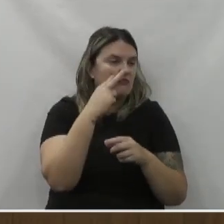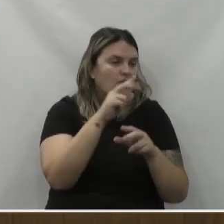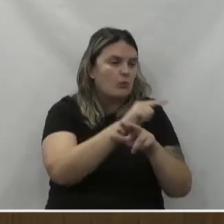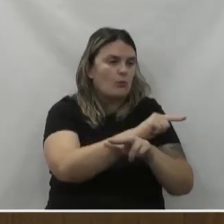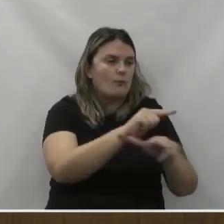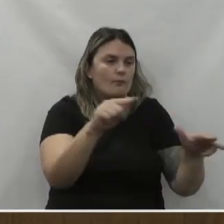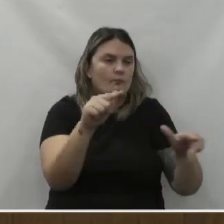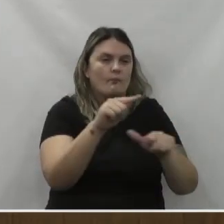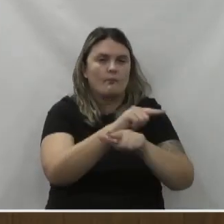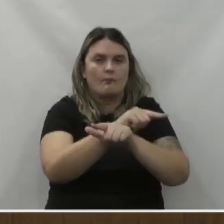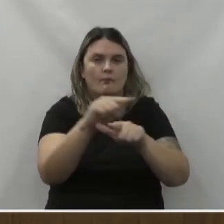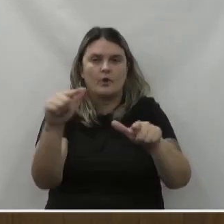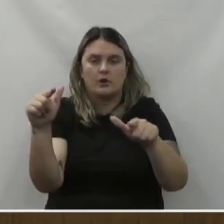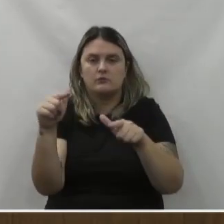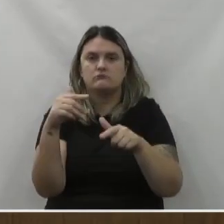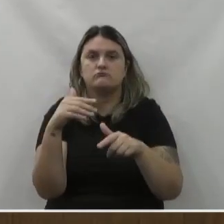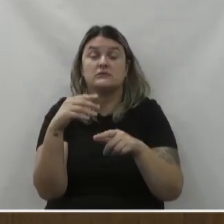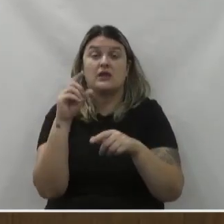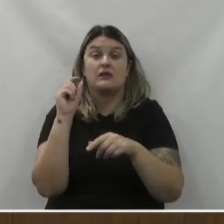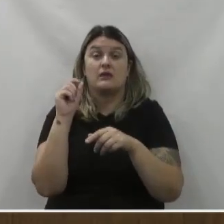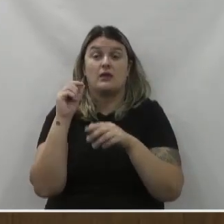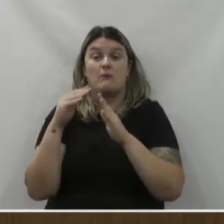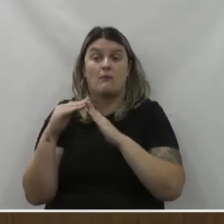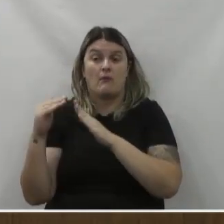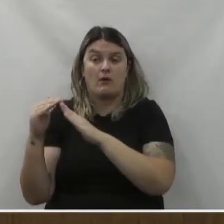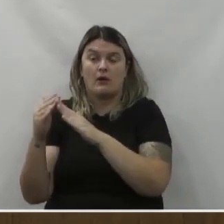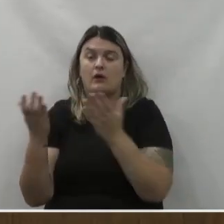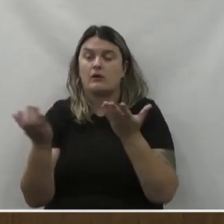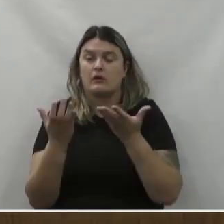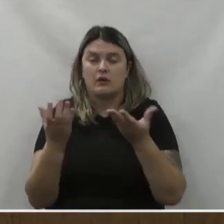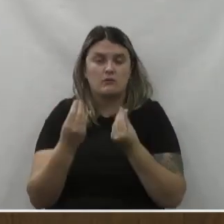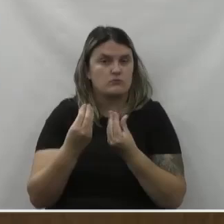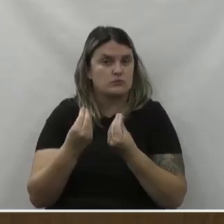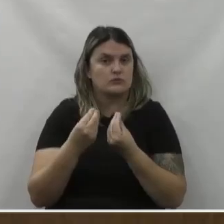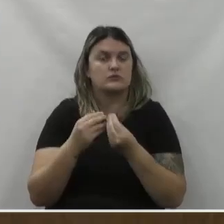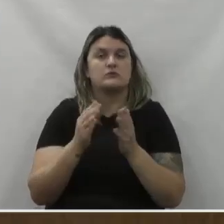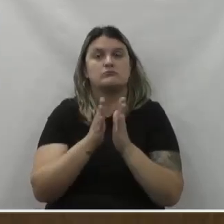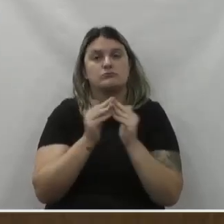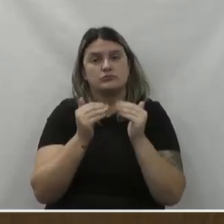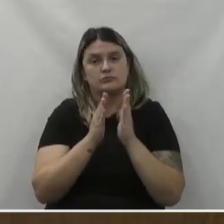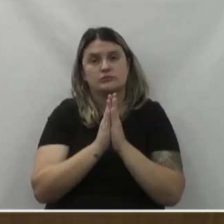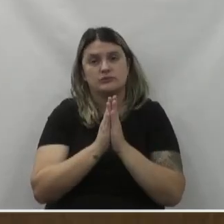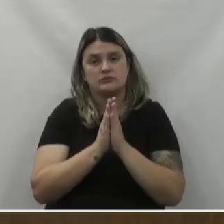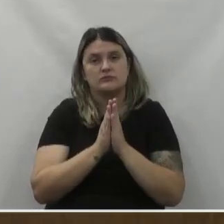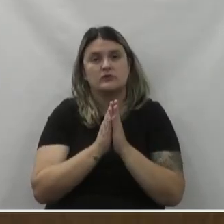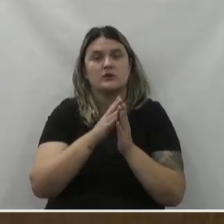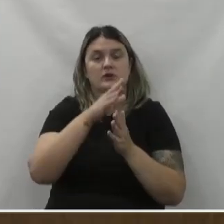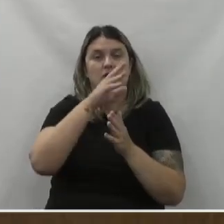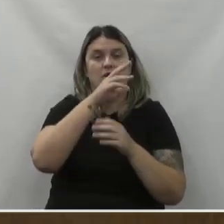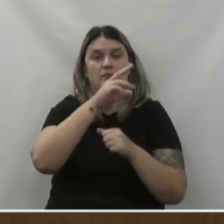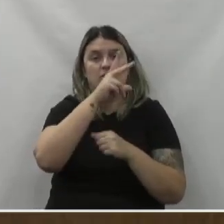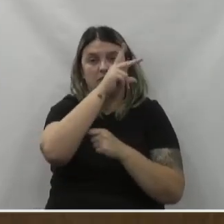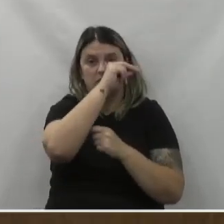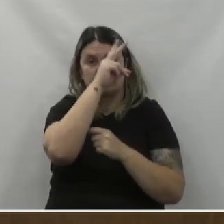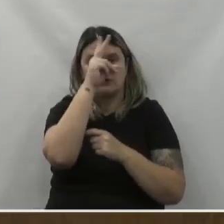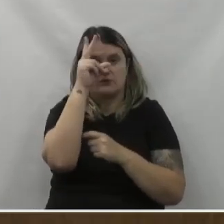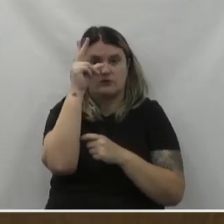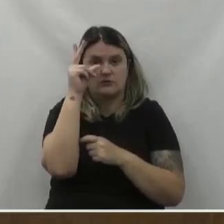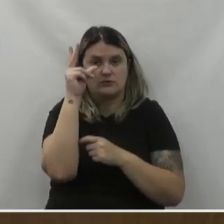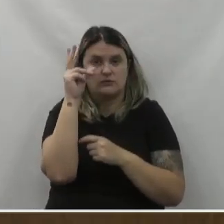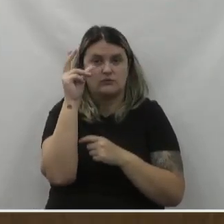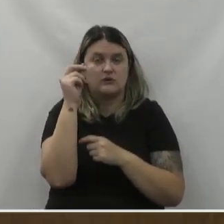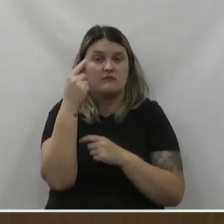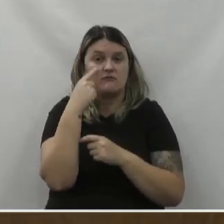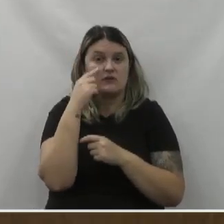demanda dos moradores. Diante disso, é essencial que o Poder Executivo avalie a viabilidade